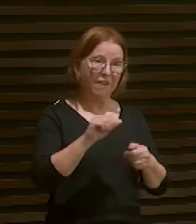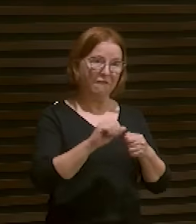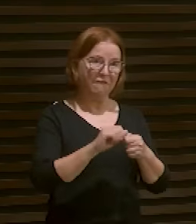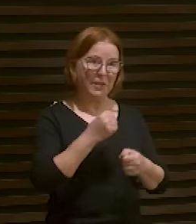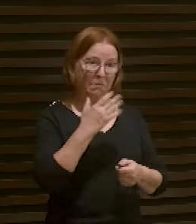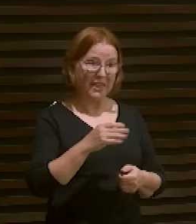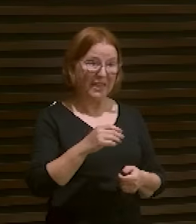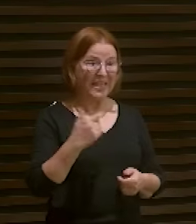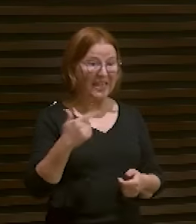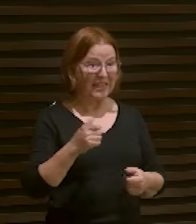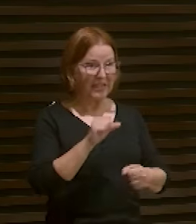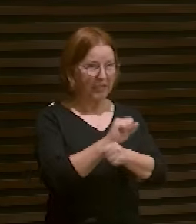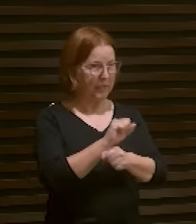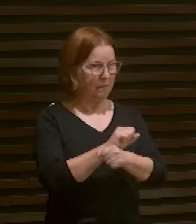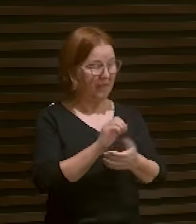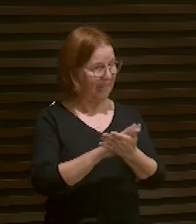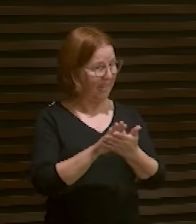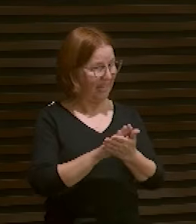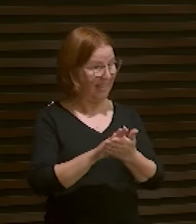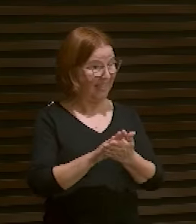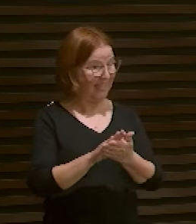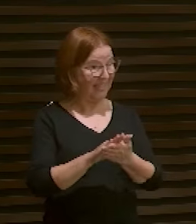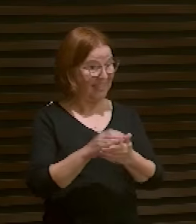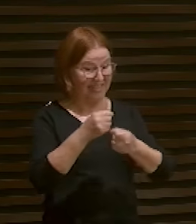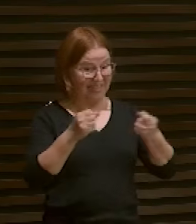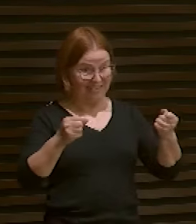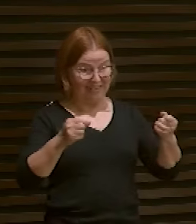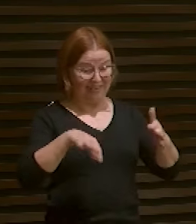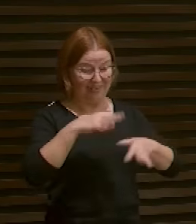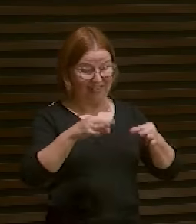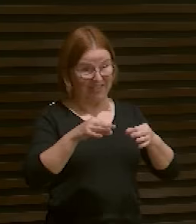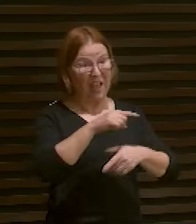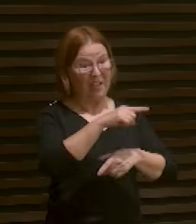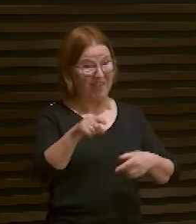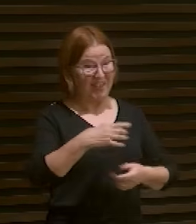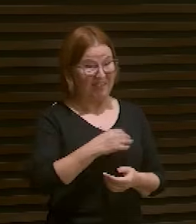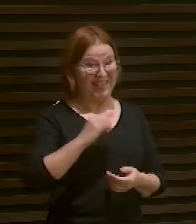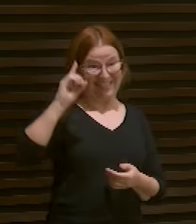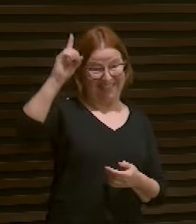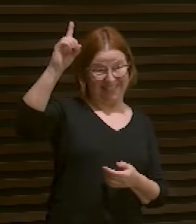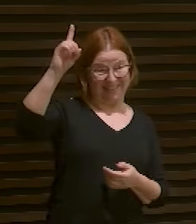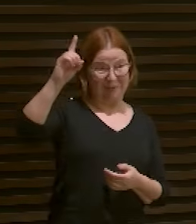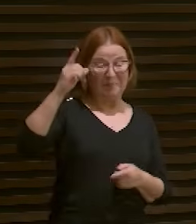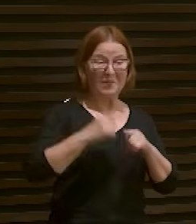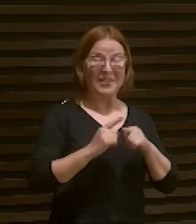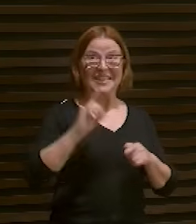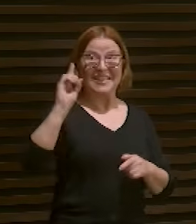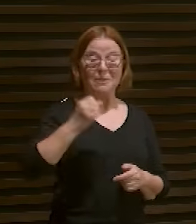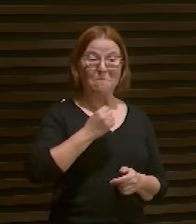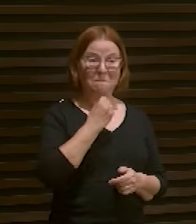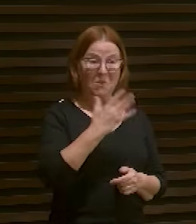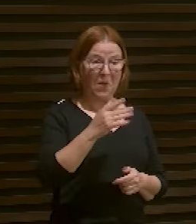paga. Será grande o vosso galardão e sereis filhos do Altíssimo, pois ele é benigno até para com os